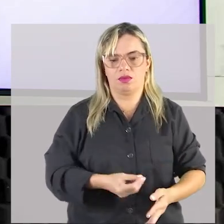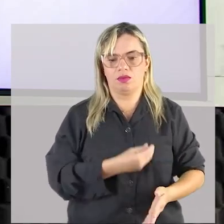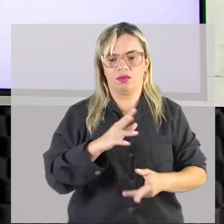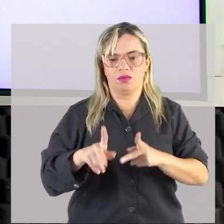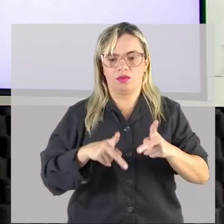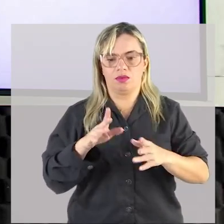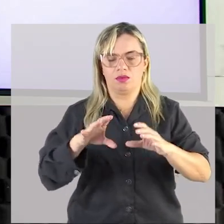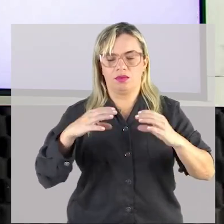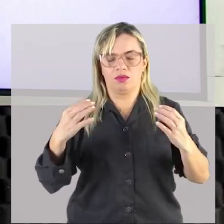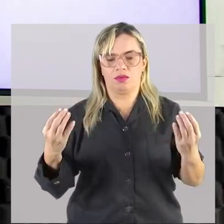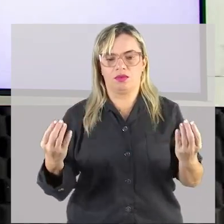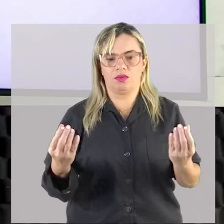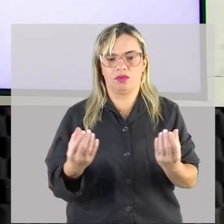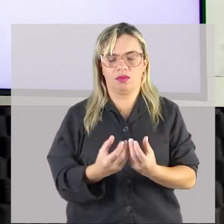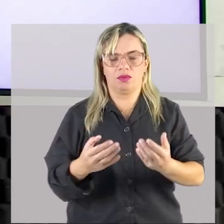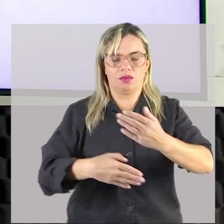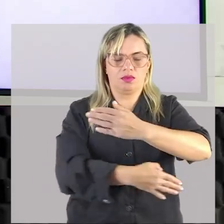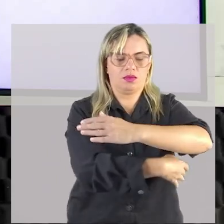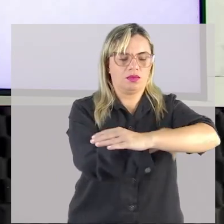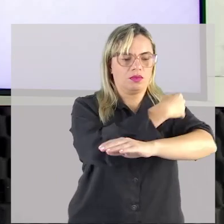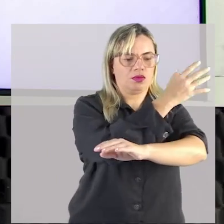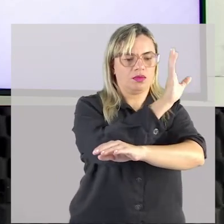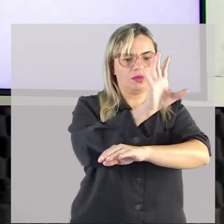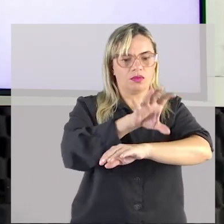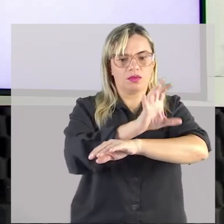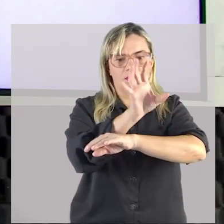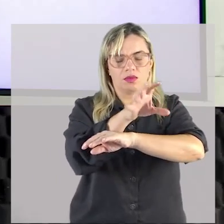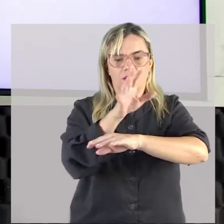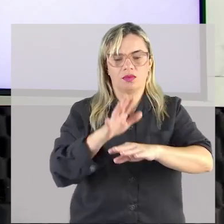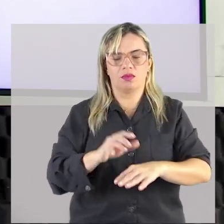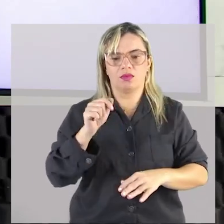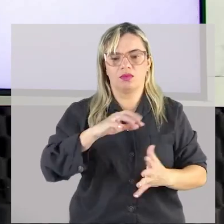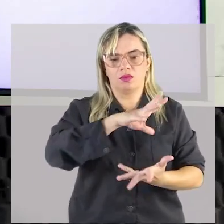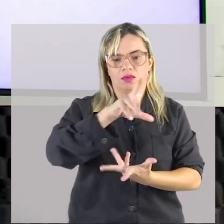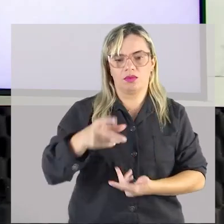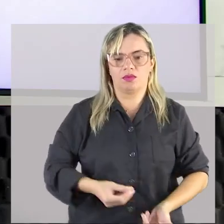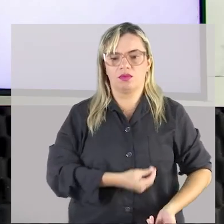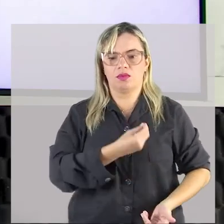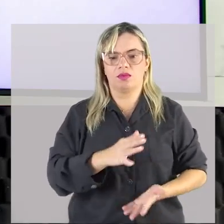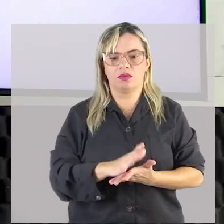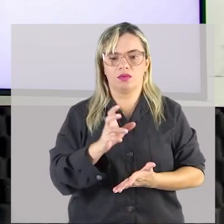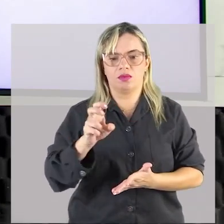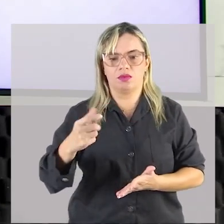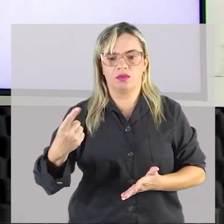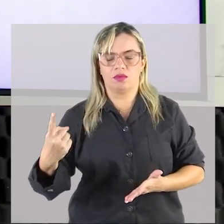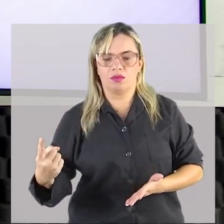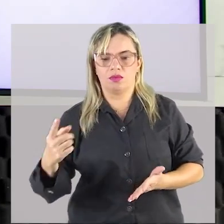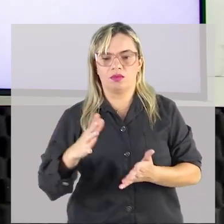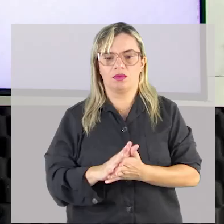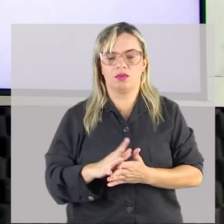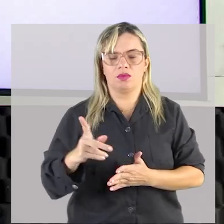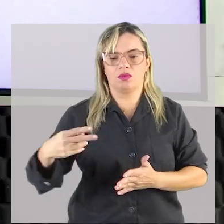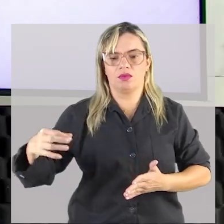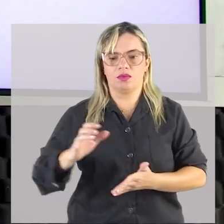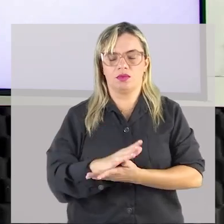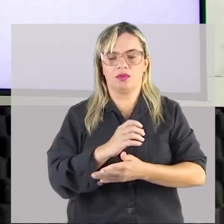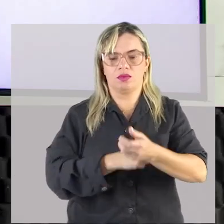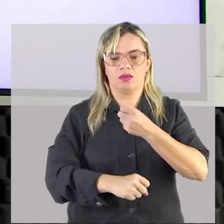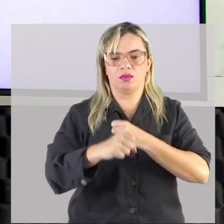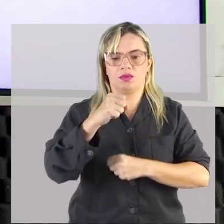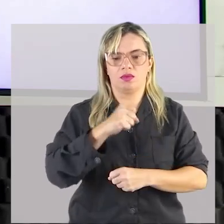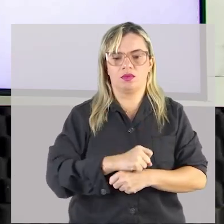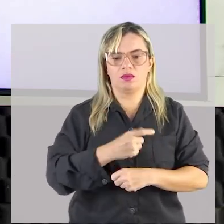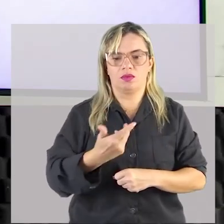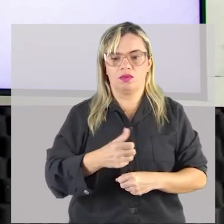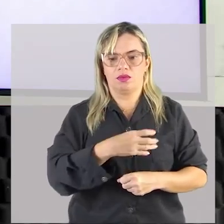mais complexo. Questão 51, Paz 2014, diz assim: chegamos ao